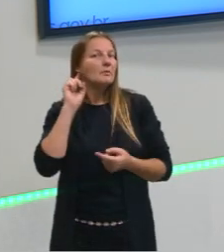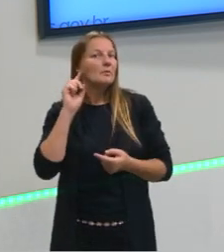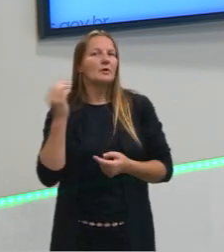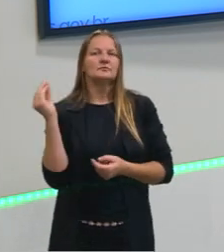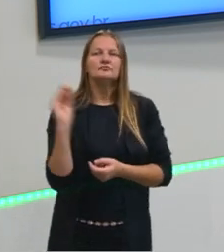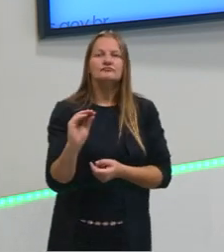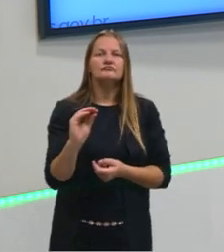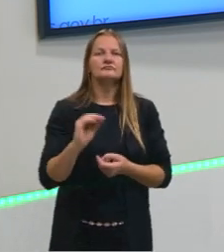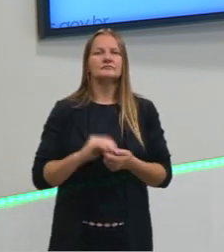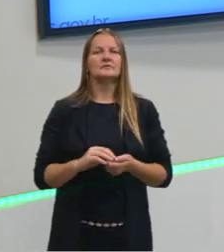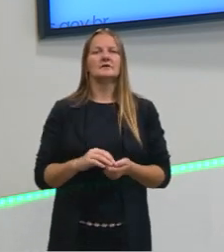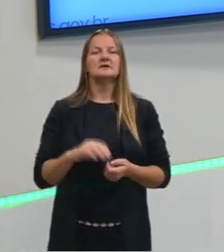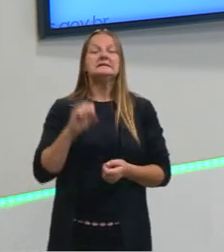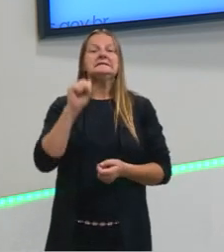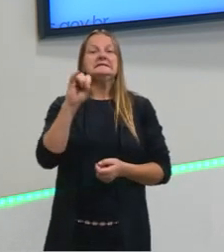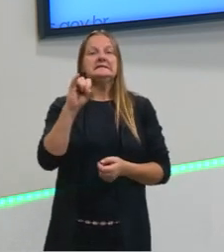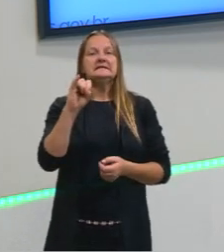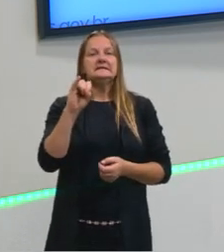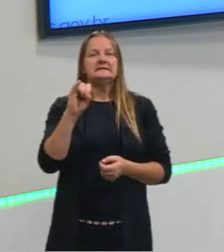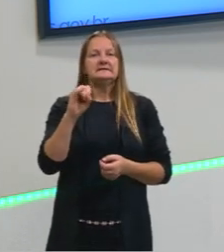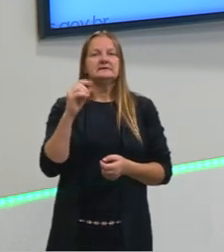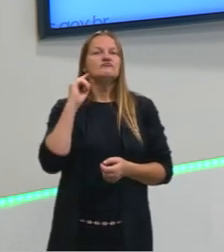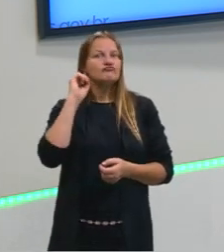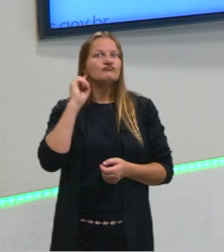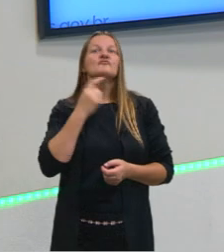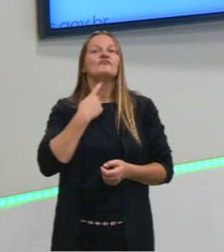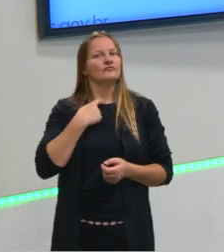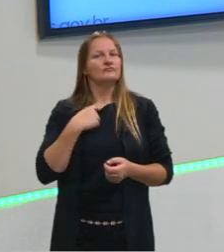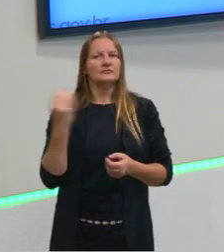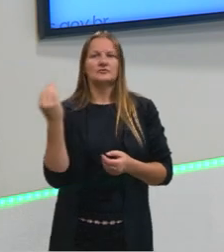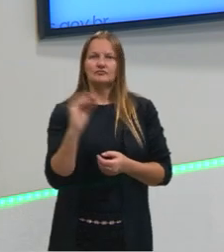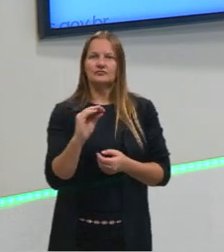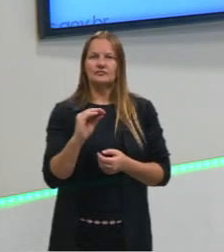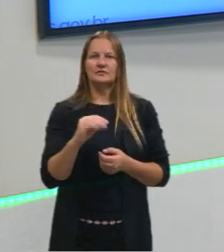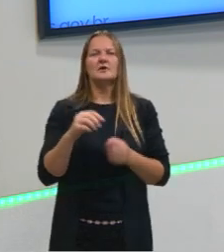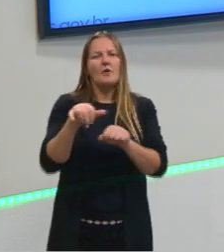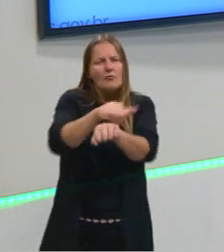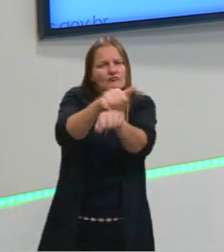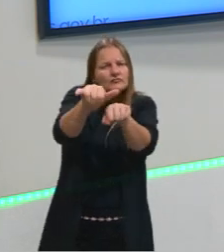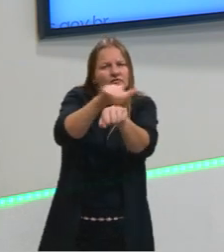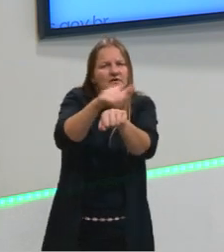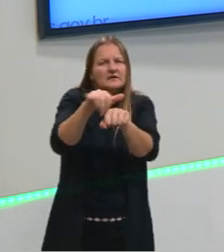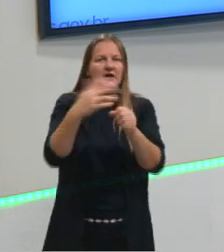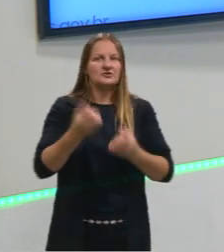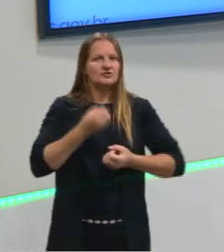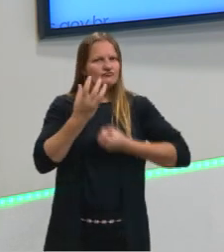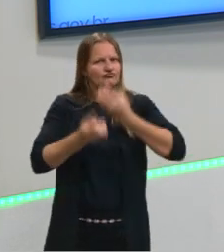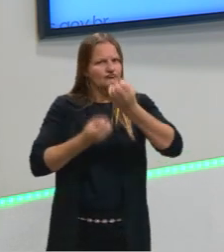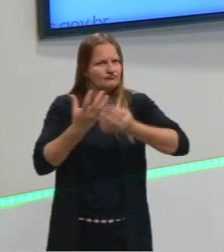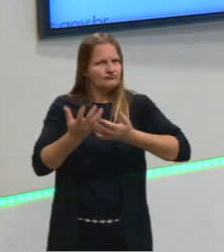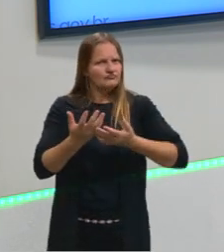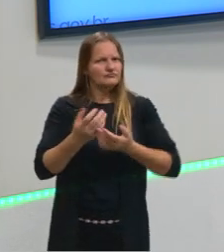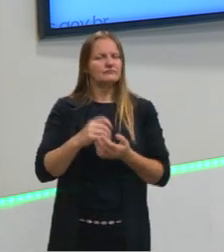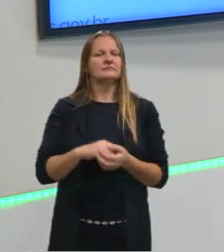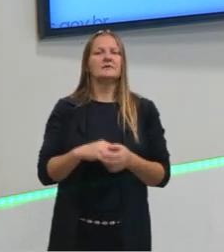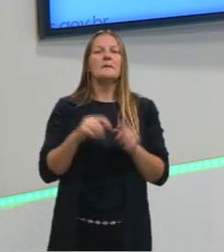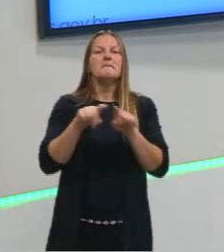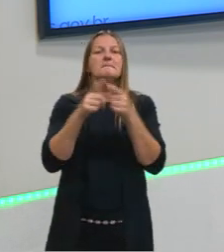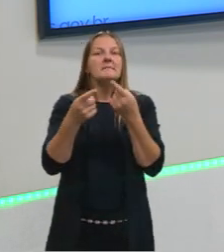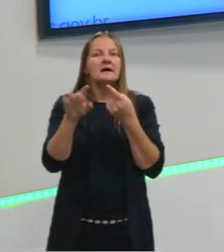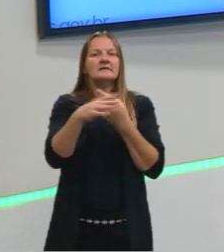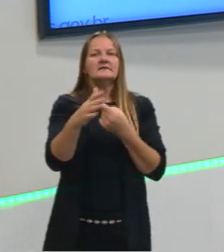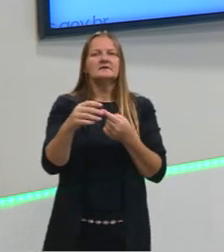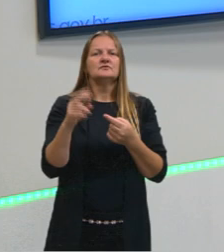não quando é usado de maneira intencional é um recurso expressivo Quando é